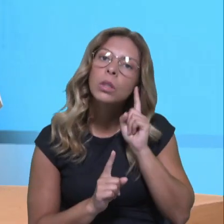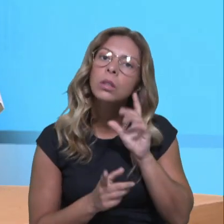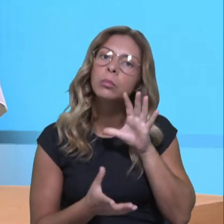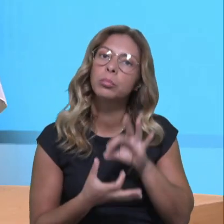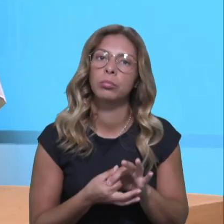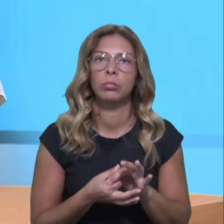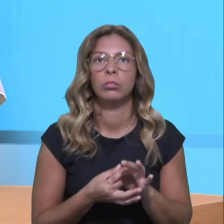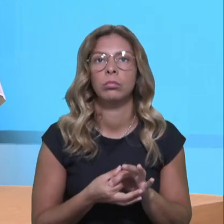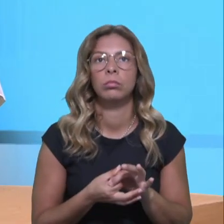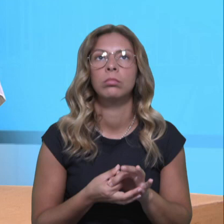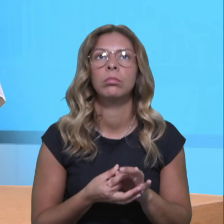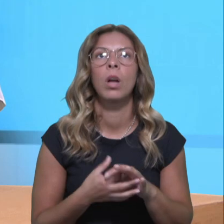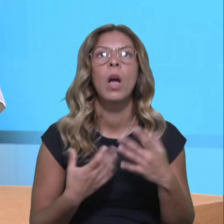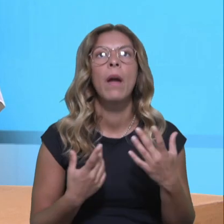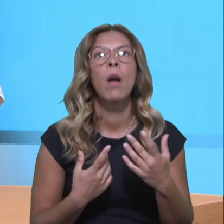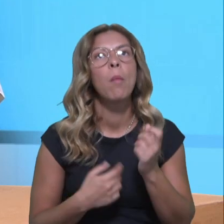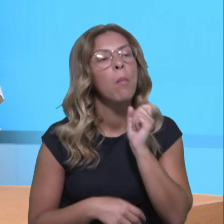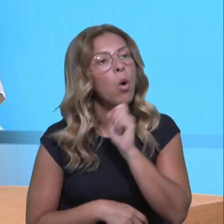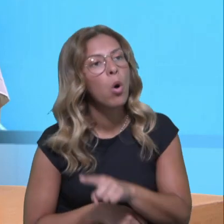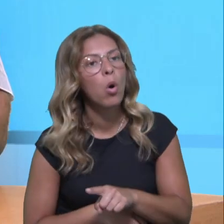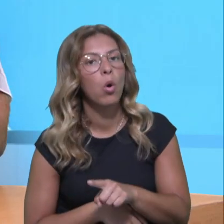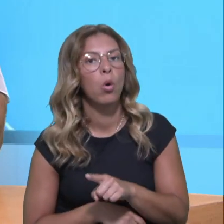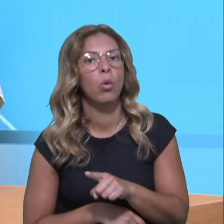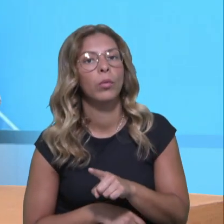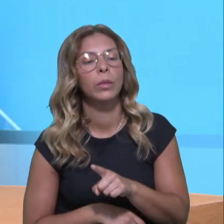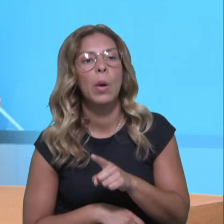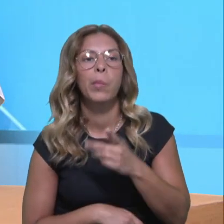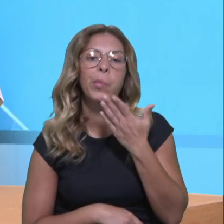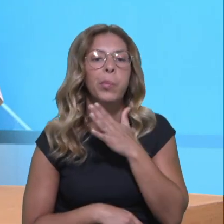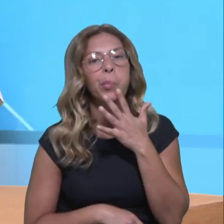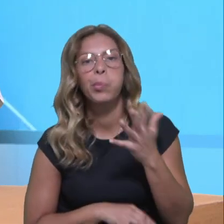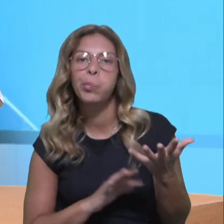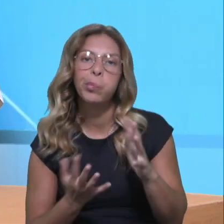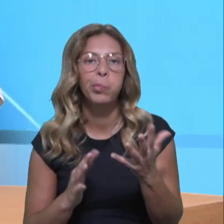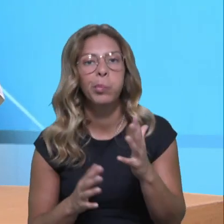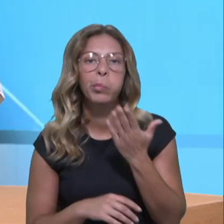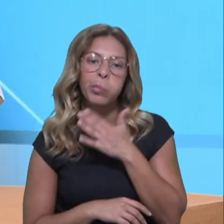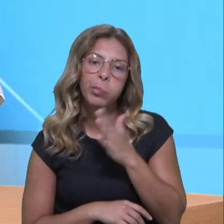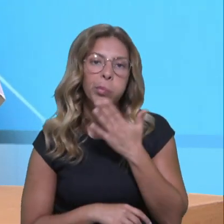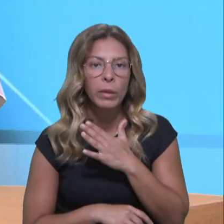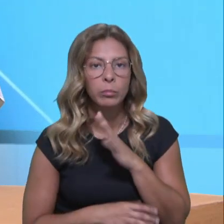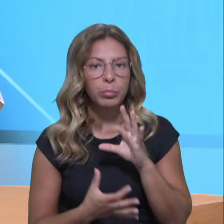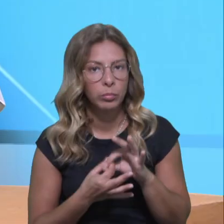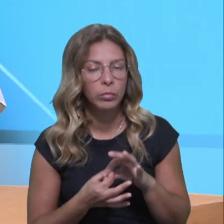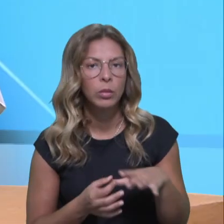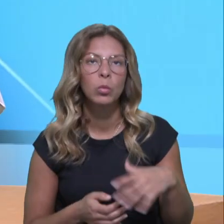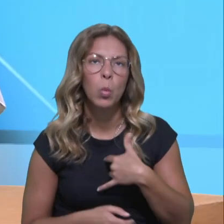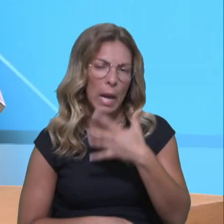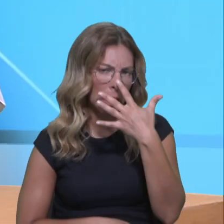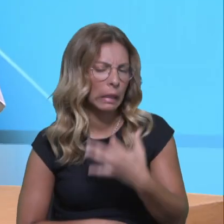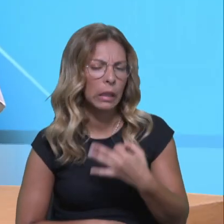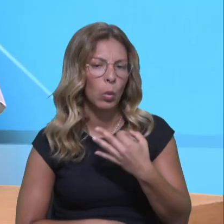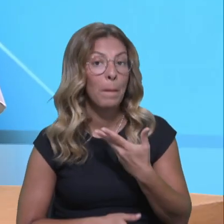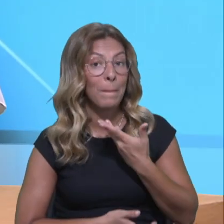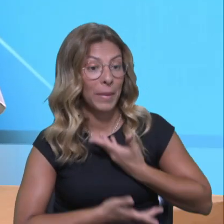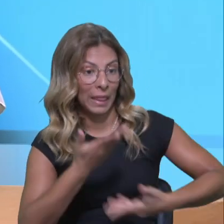eventualmente possam estar meio adormecidas sobre esta realidade. E por isso eu creio que esta partilha,